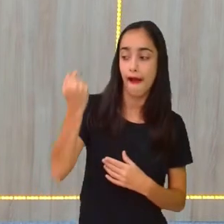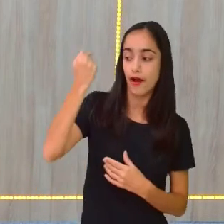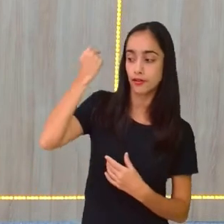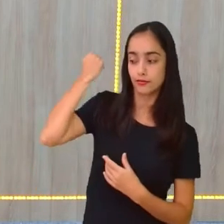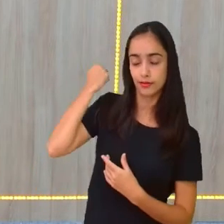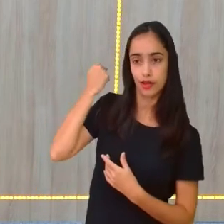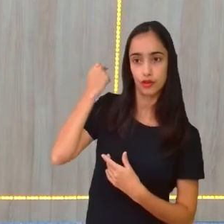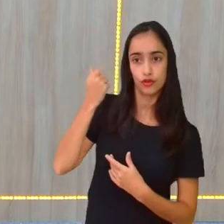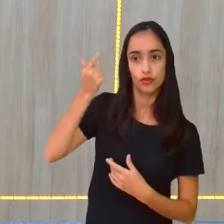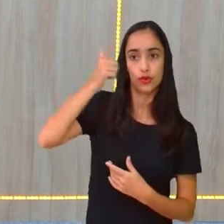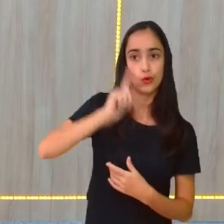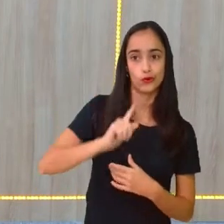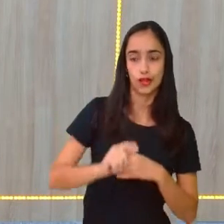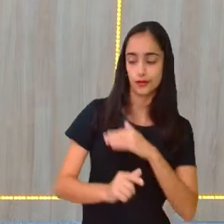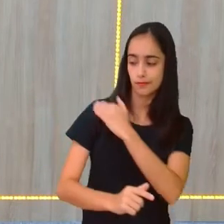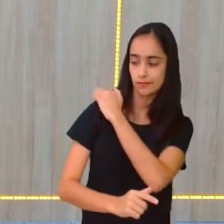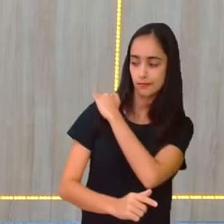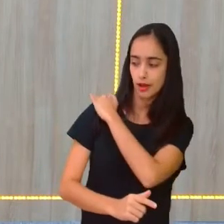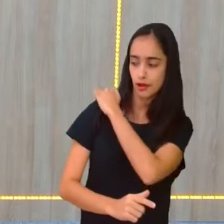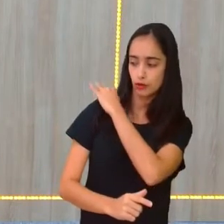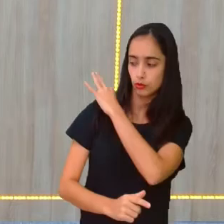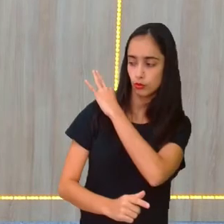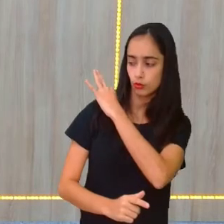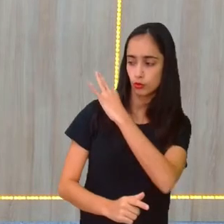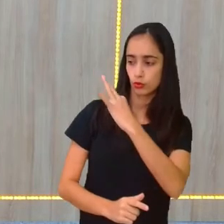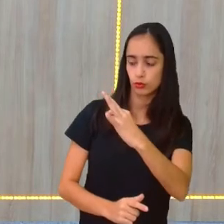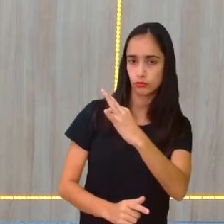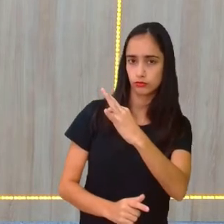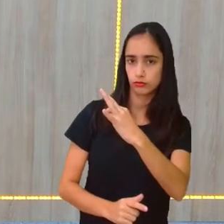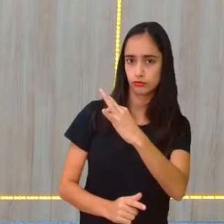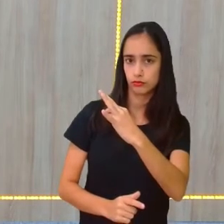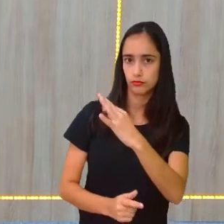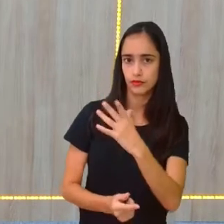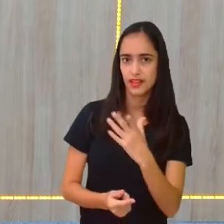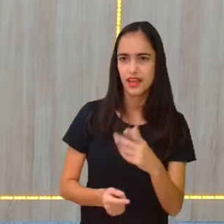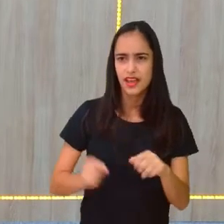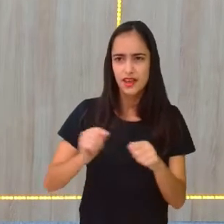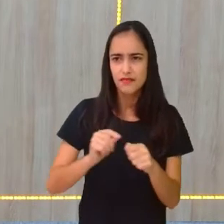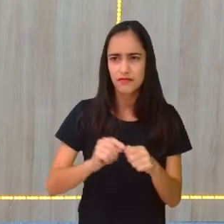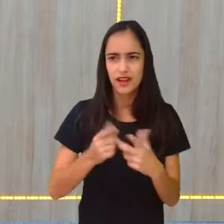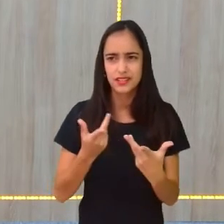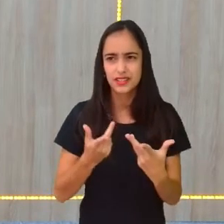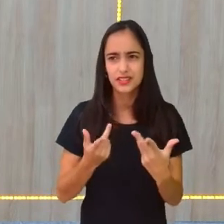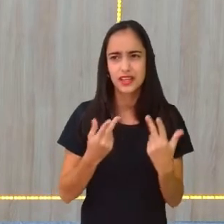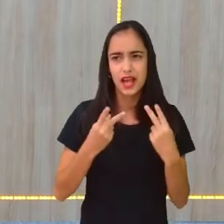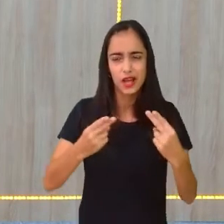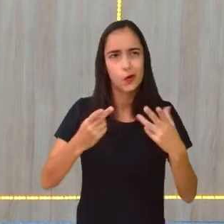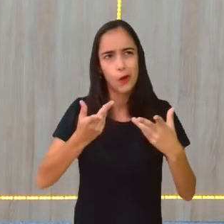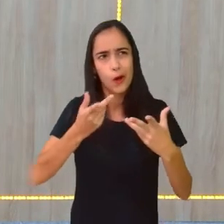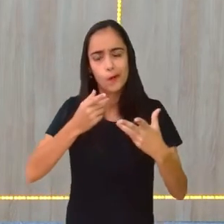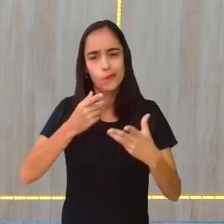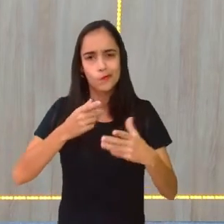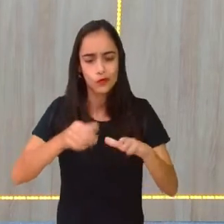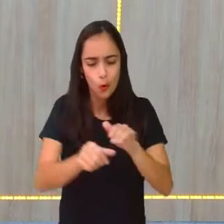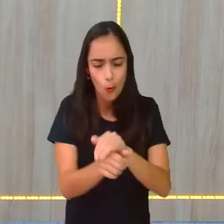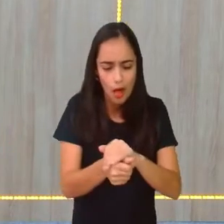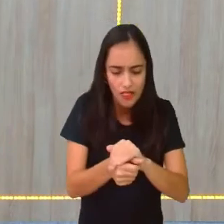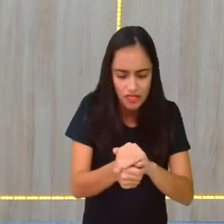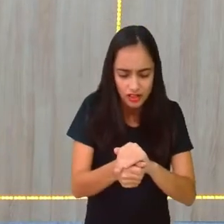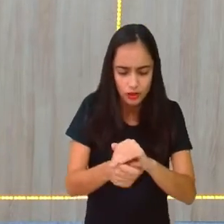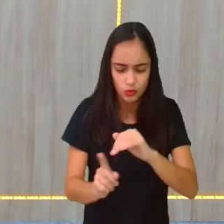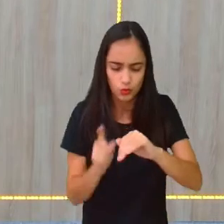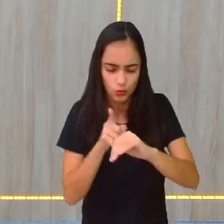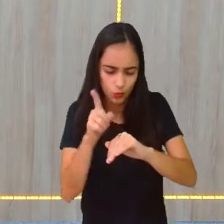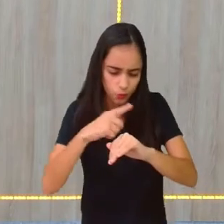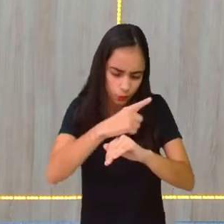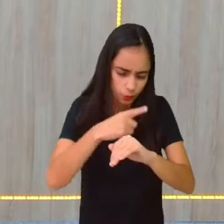do colega da frente e formava tipo um porco-espinho ali, né, uma tartaruga cheia de espinhos ali, que eles iam